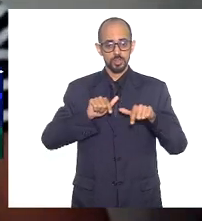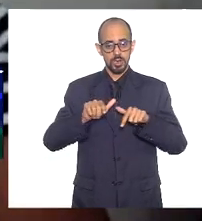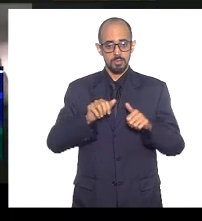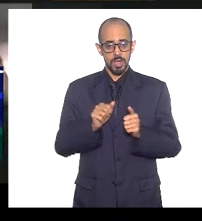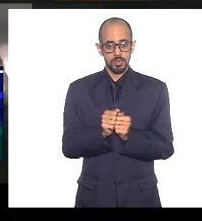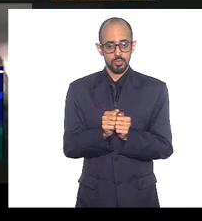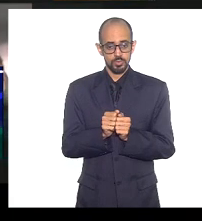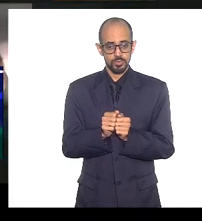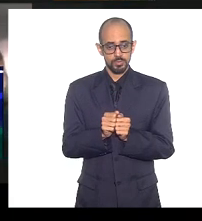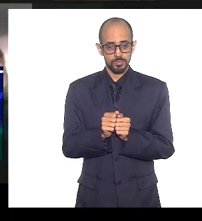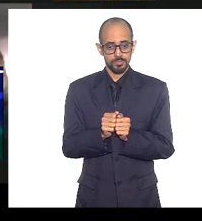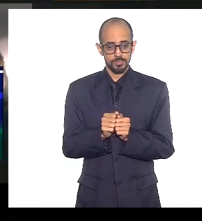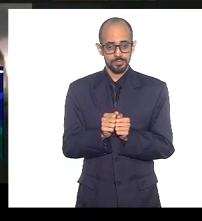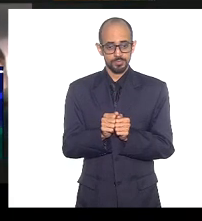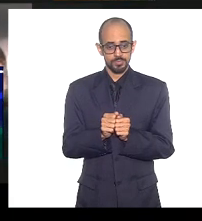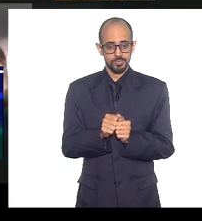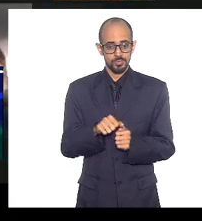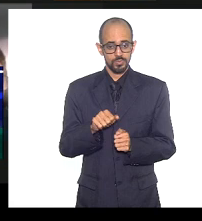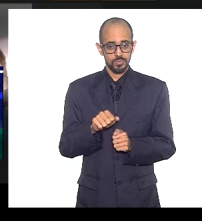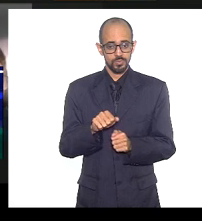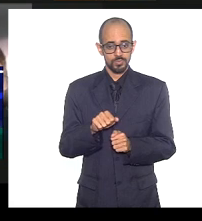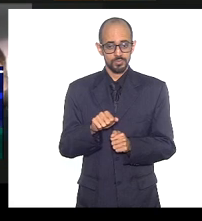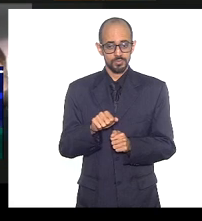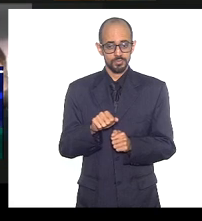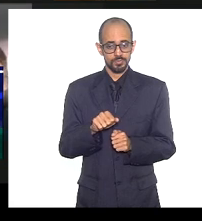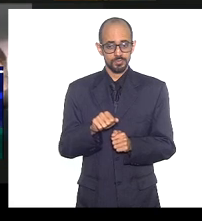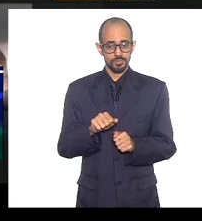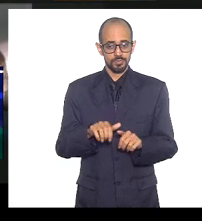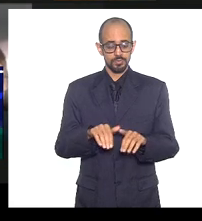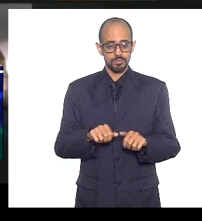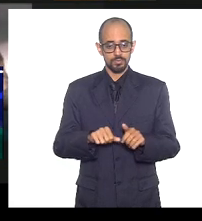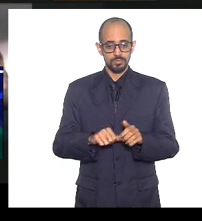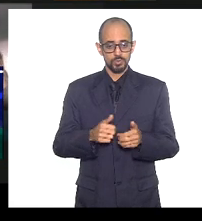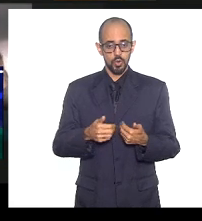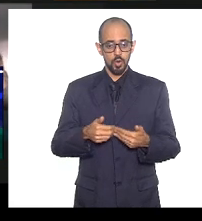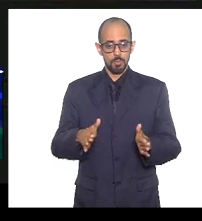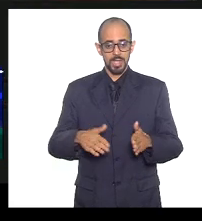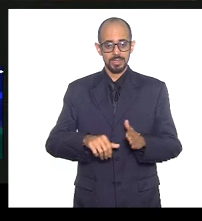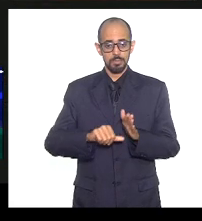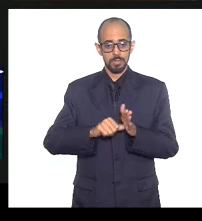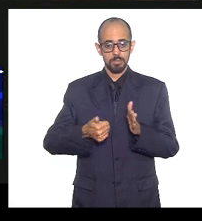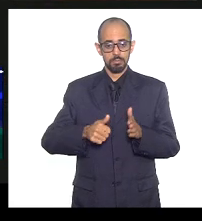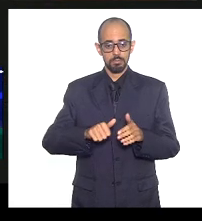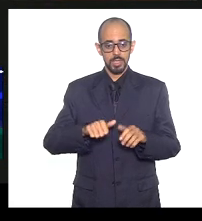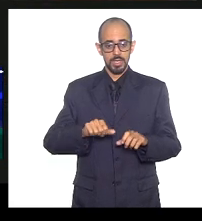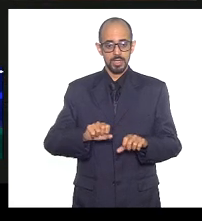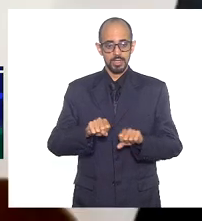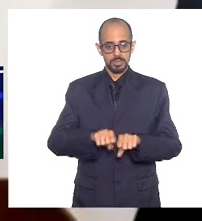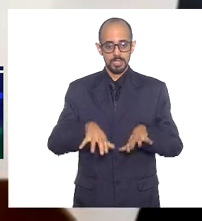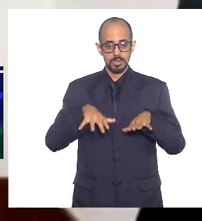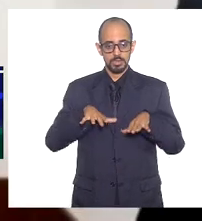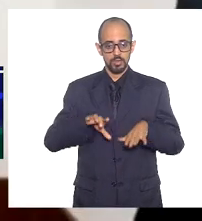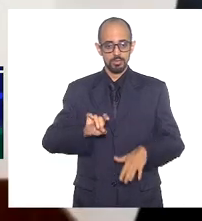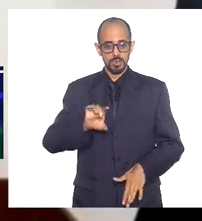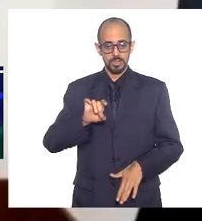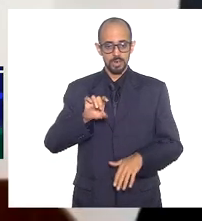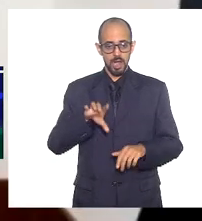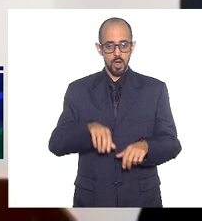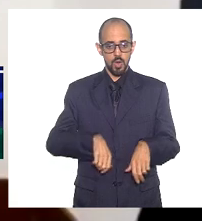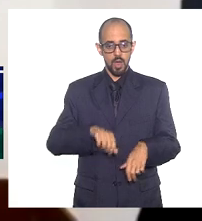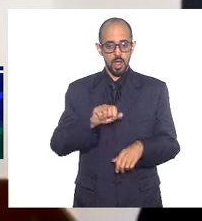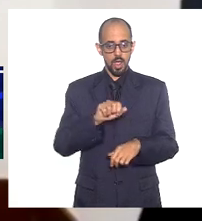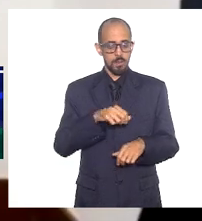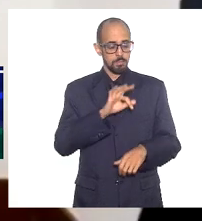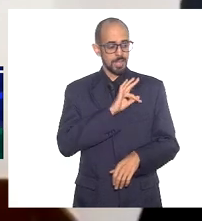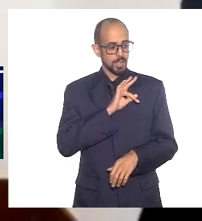Está aberta a primeira sessão extraordinária do dia 15. A presidência convida a deputada Marta Rocha